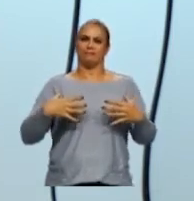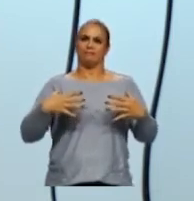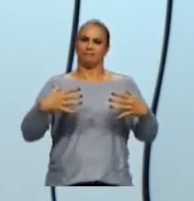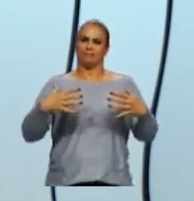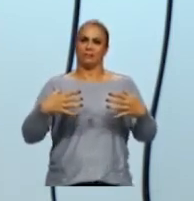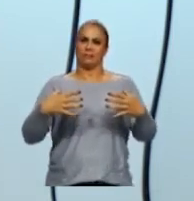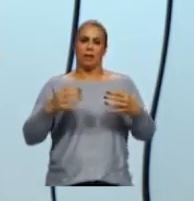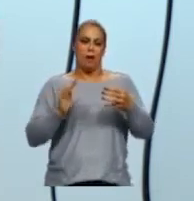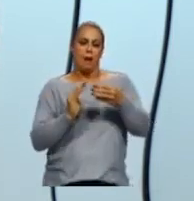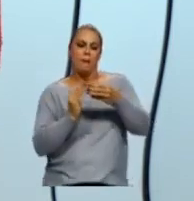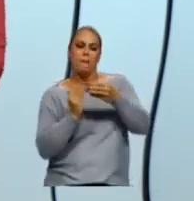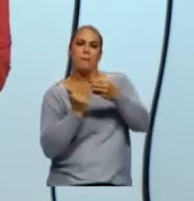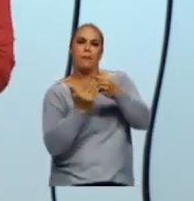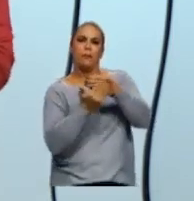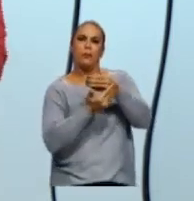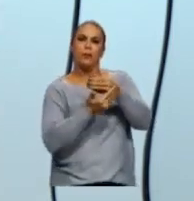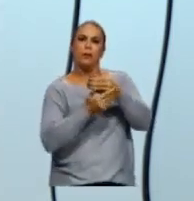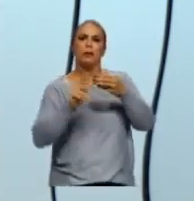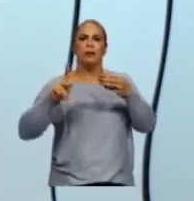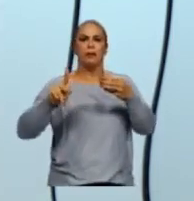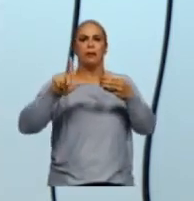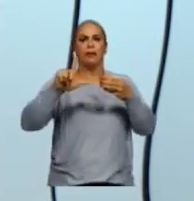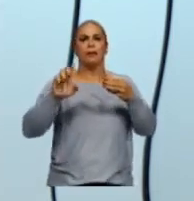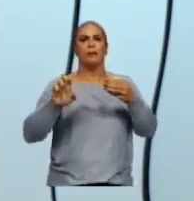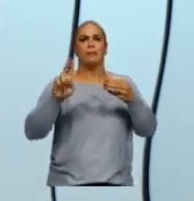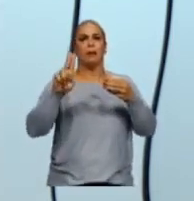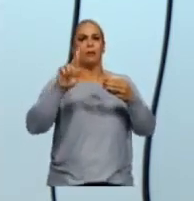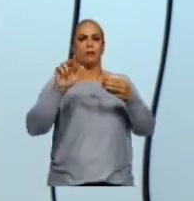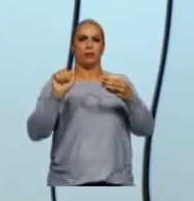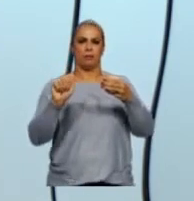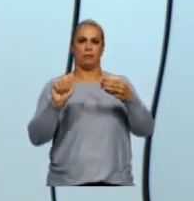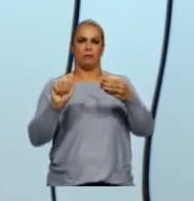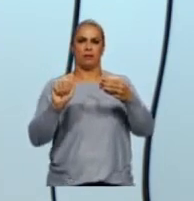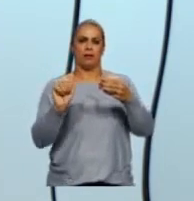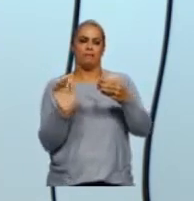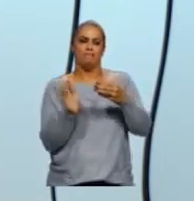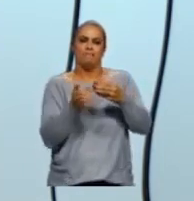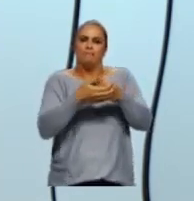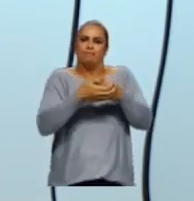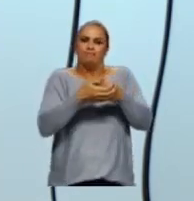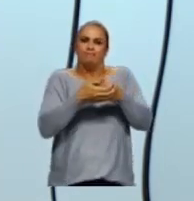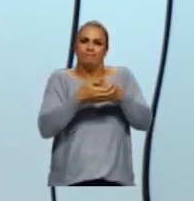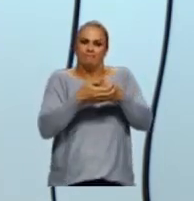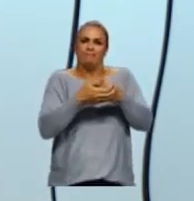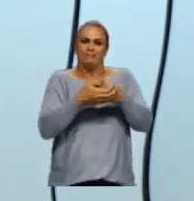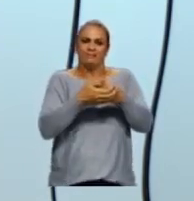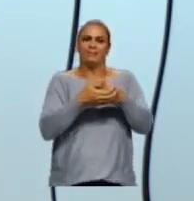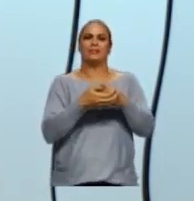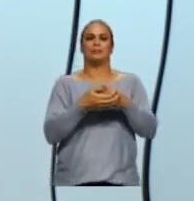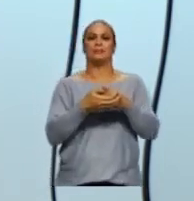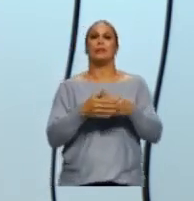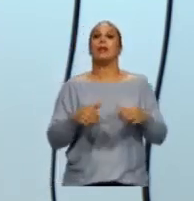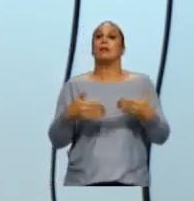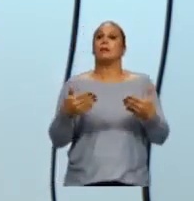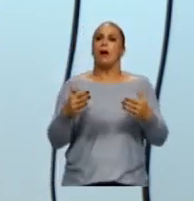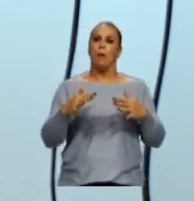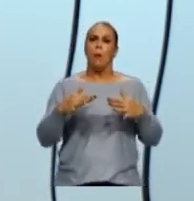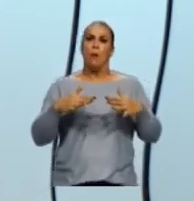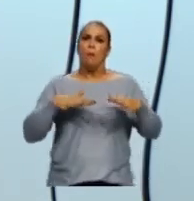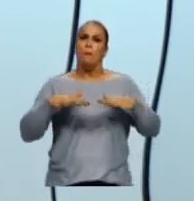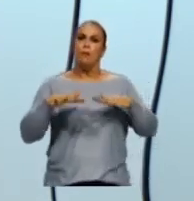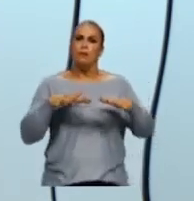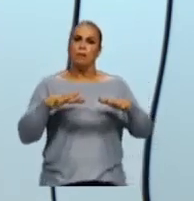e a caixa torácica. Esses movimentos respiratórios, inspiração e expiração, a gente percebe